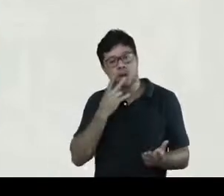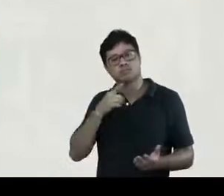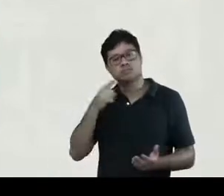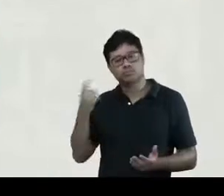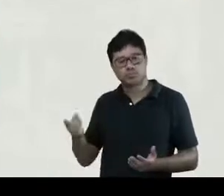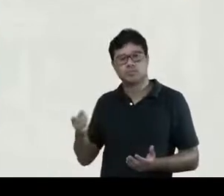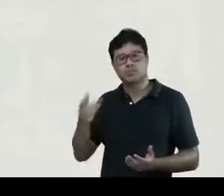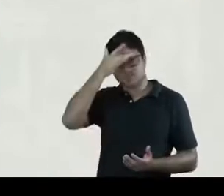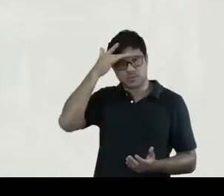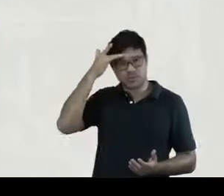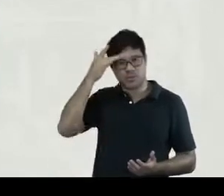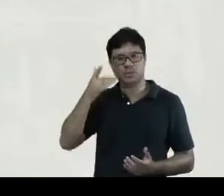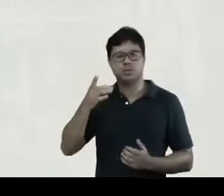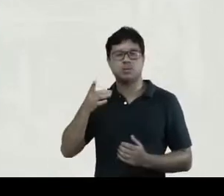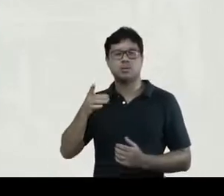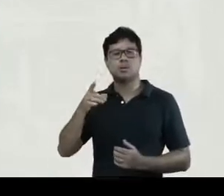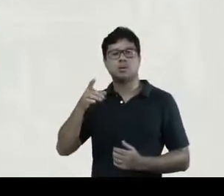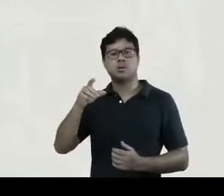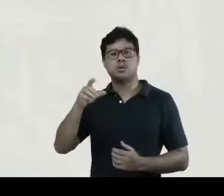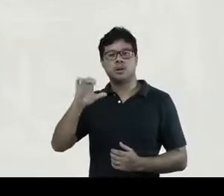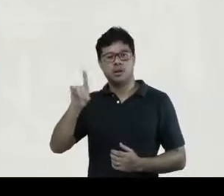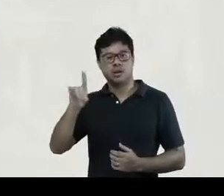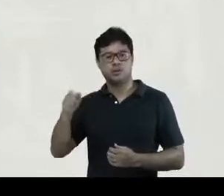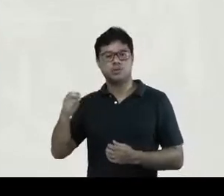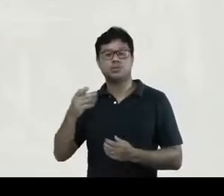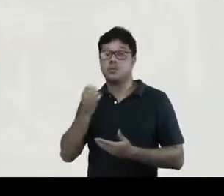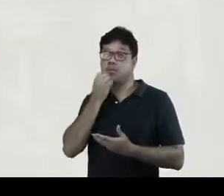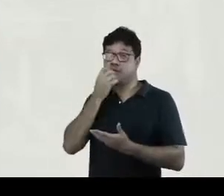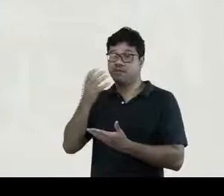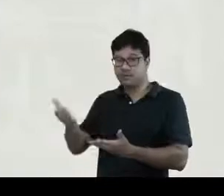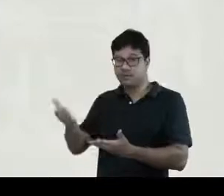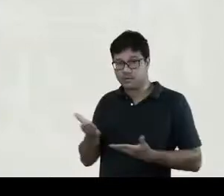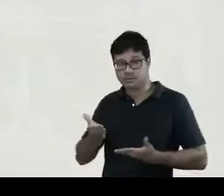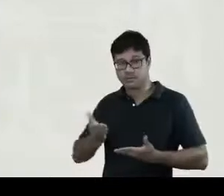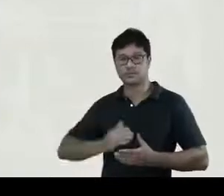a palavra para a doutora Cláudia Fabian. Bem-vinda.